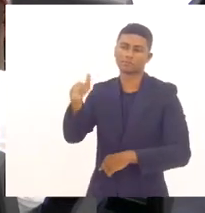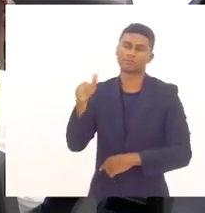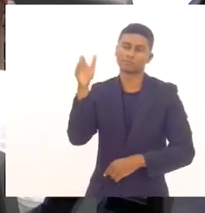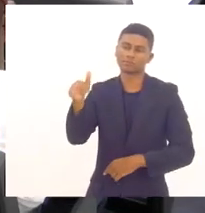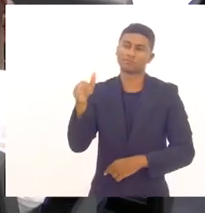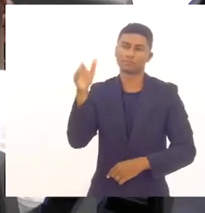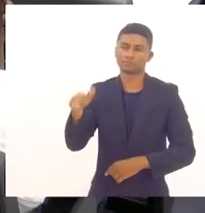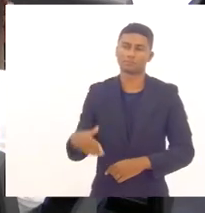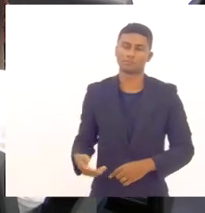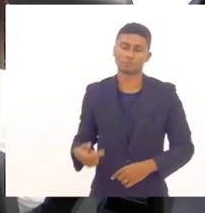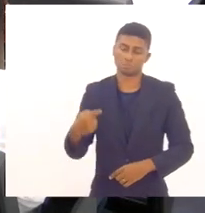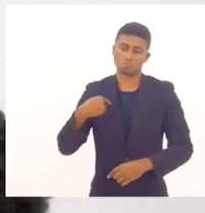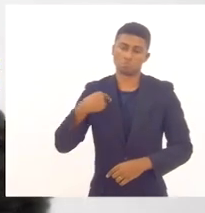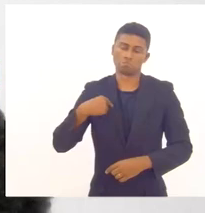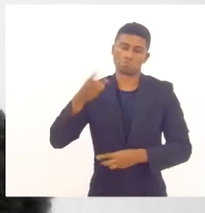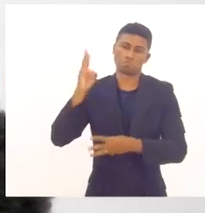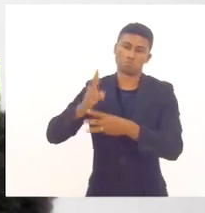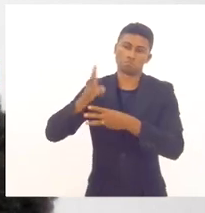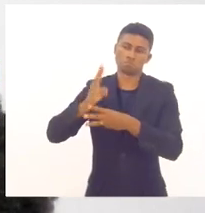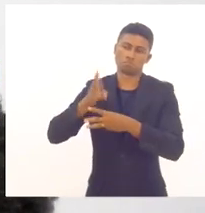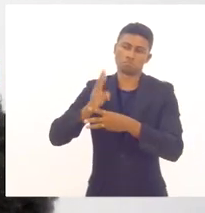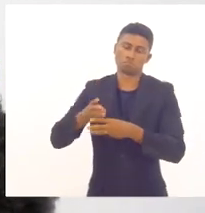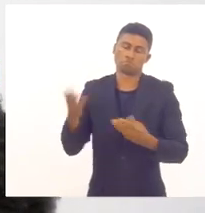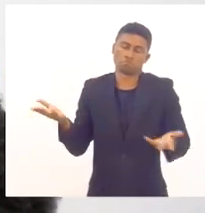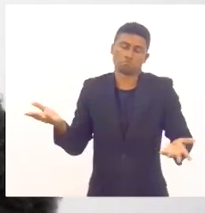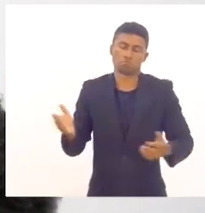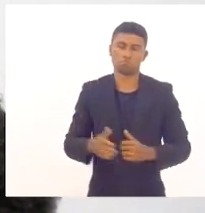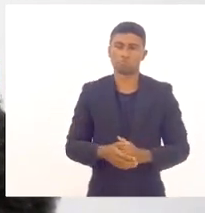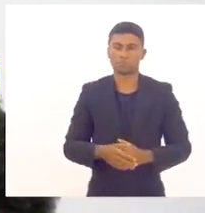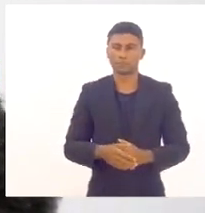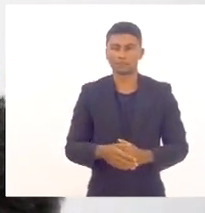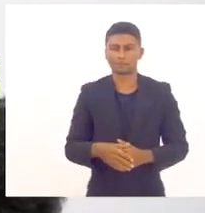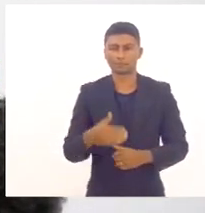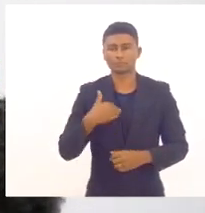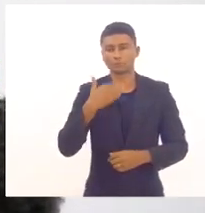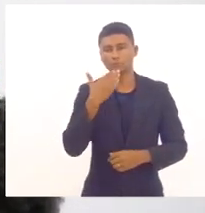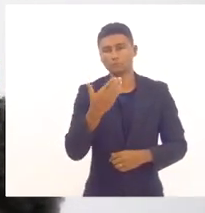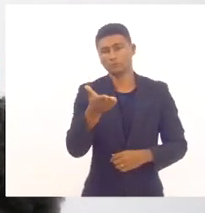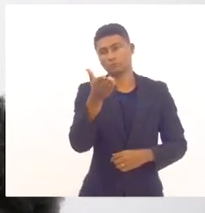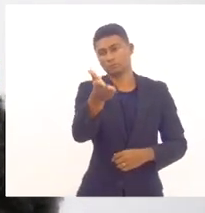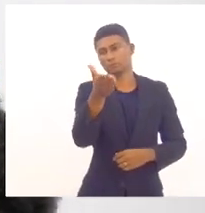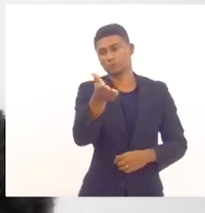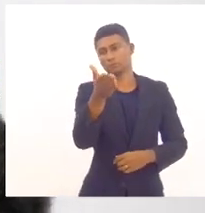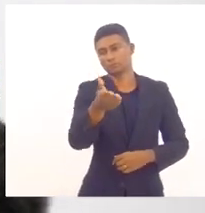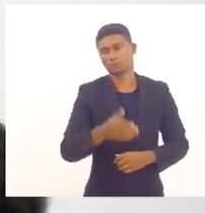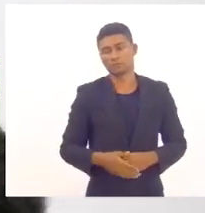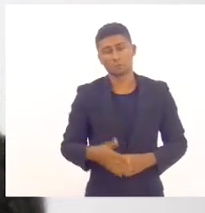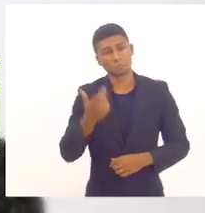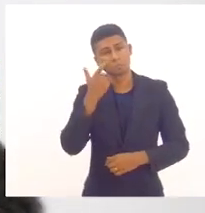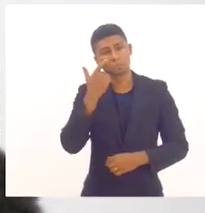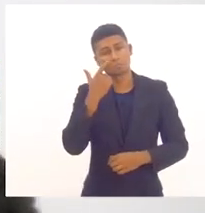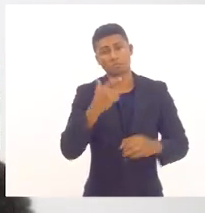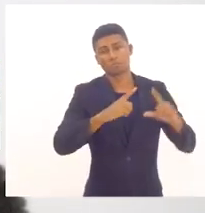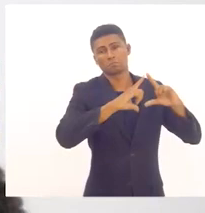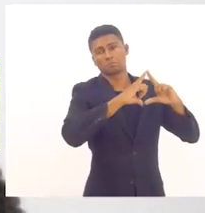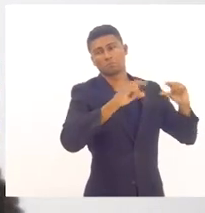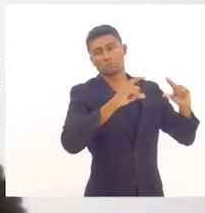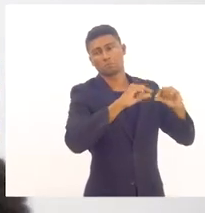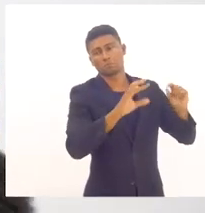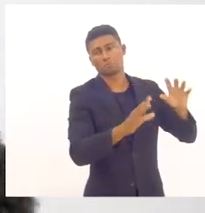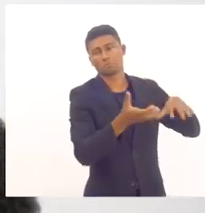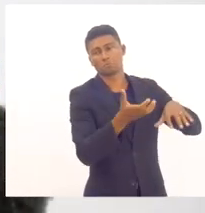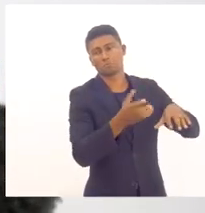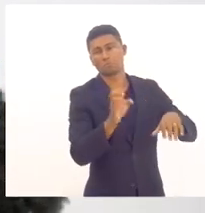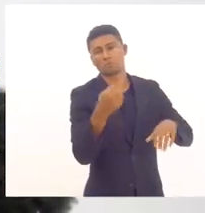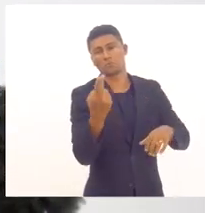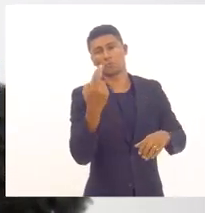Exu. Eu sento cacete. Então eu peço ao senhor para ver pares lá de Brasília. Vamos botar,